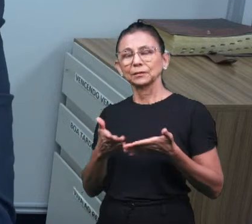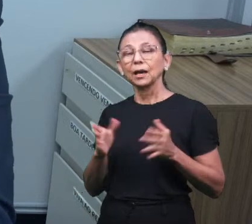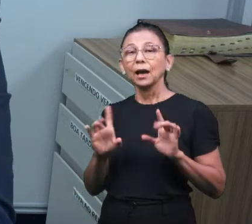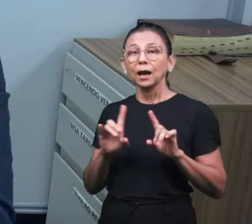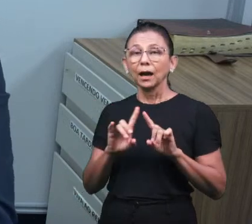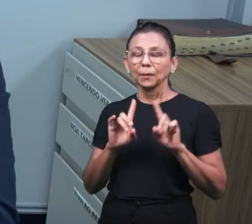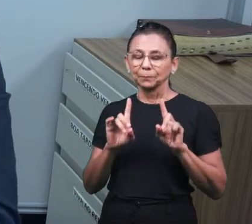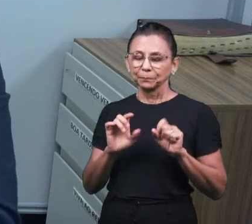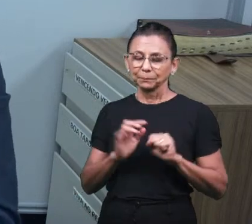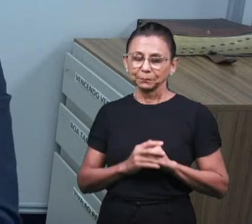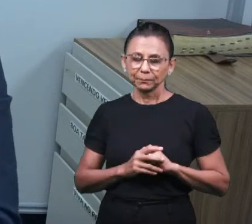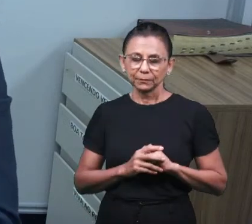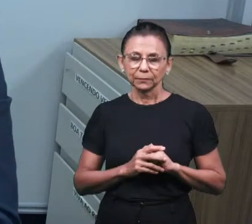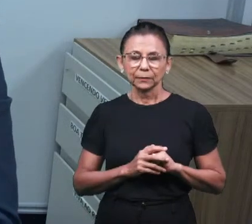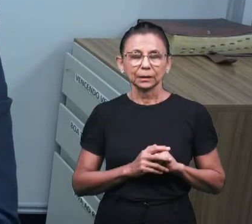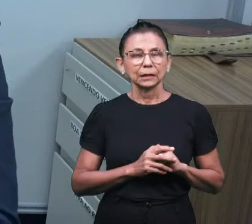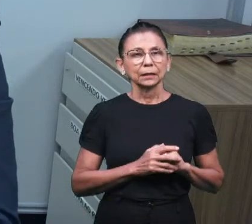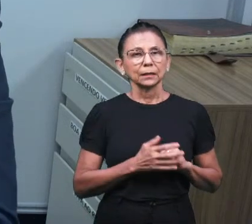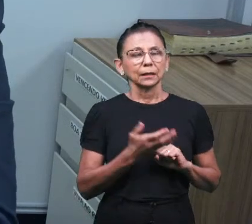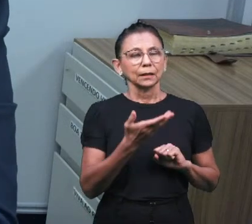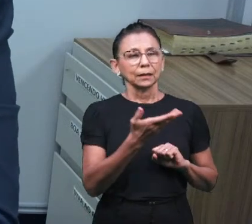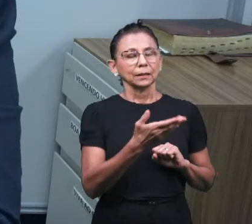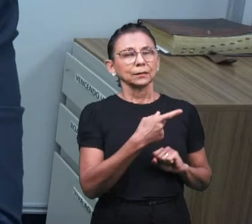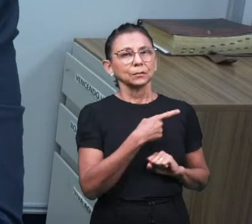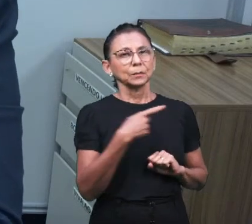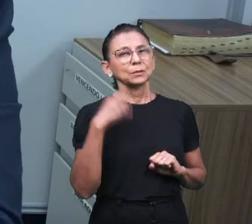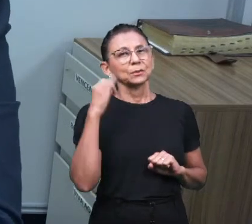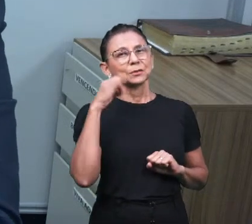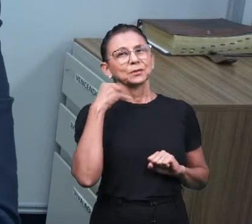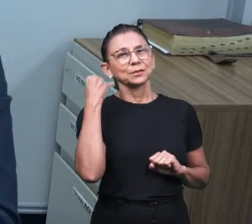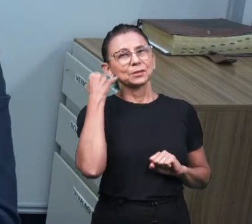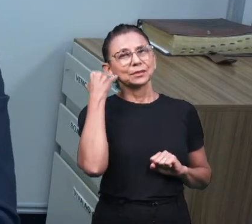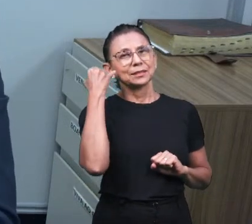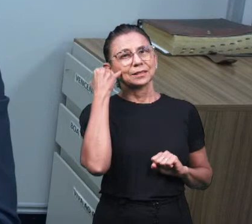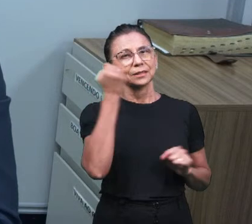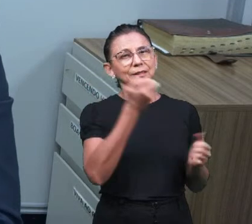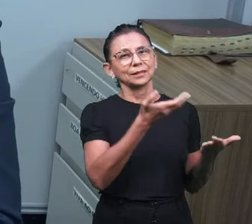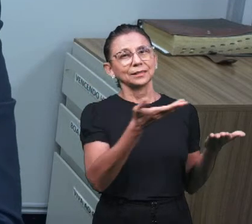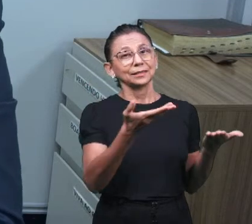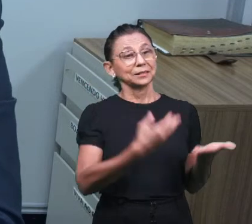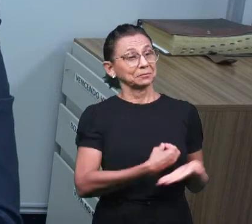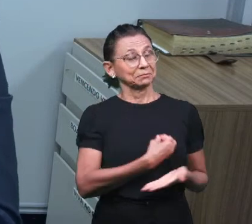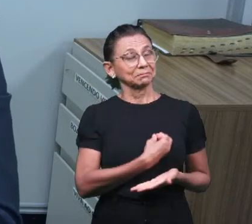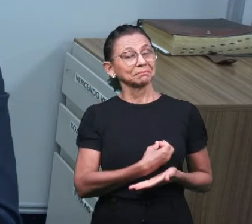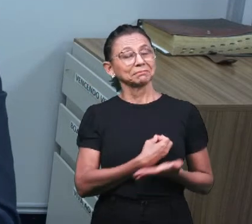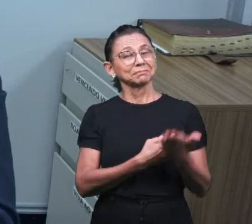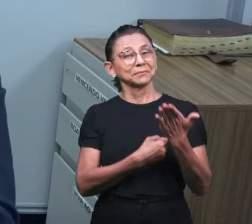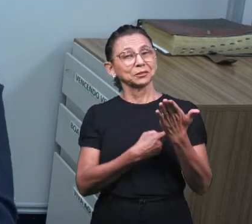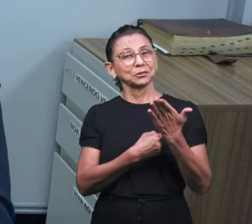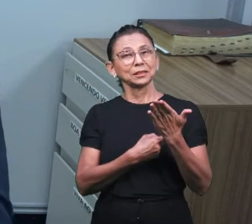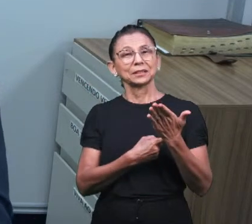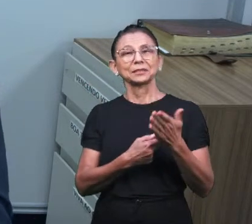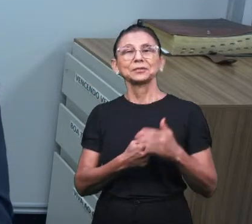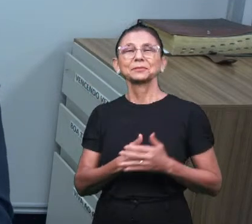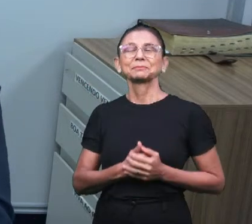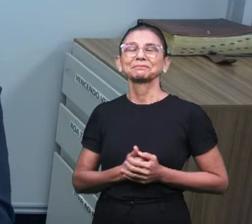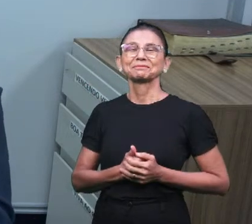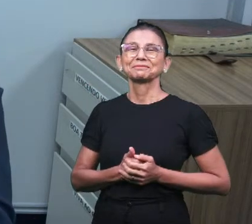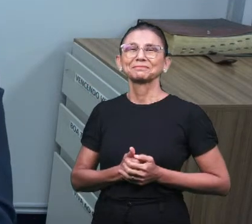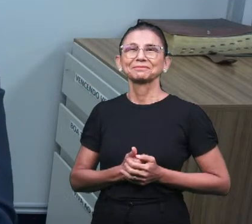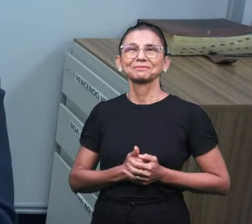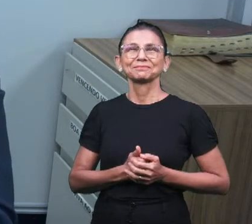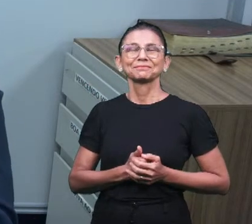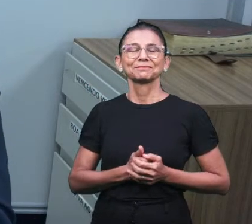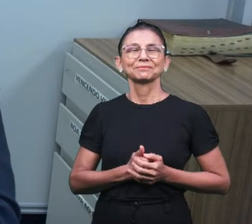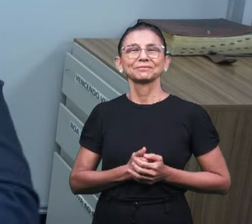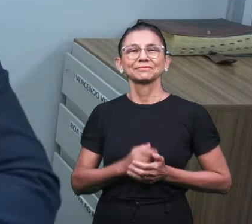interação, deixa eu interagir aqui com o nosso querido pastor Josias Júnior, que está conosco hoje, nos ajudando aqui nesse pré-culto. Pastor Josias Júnior,